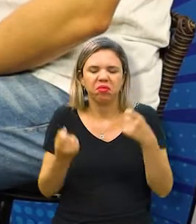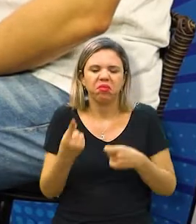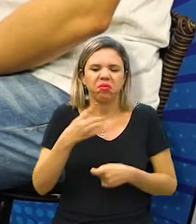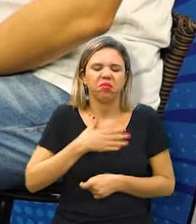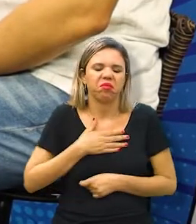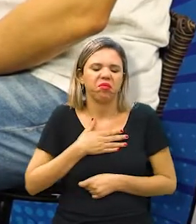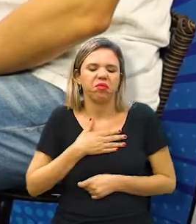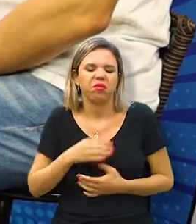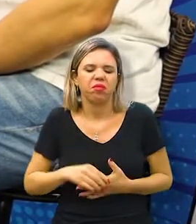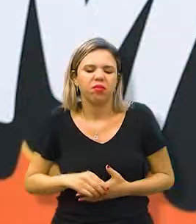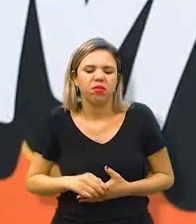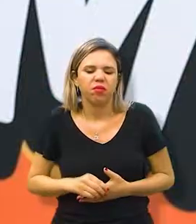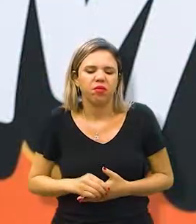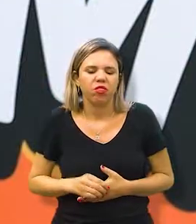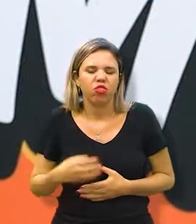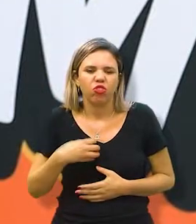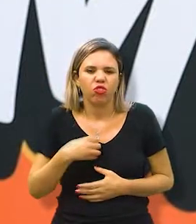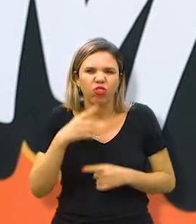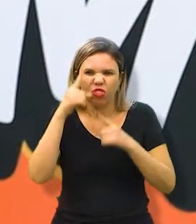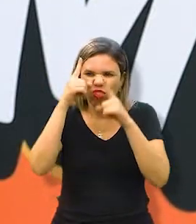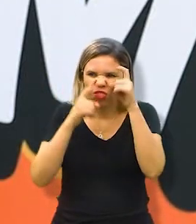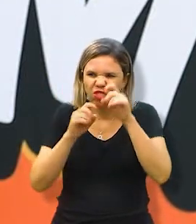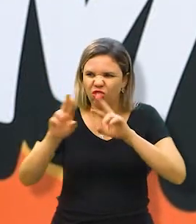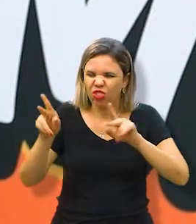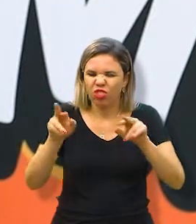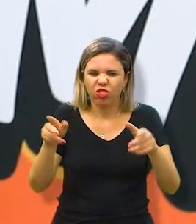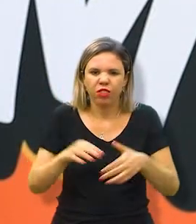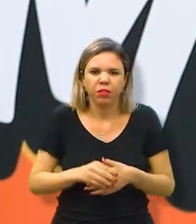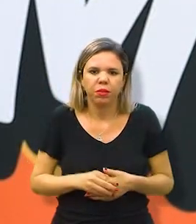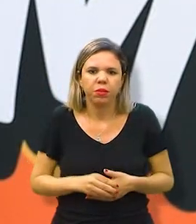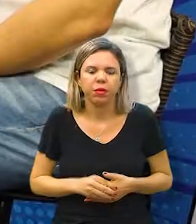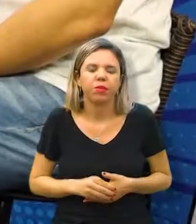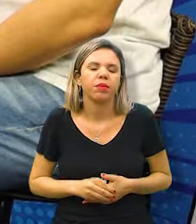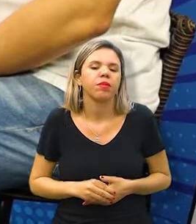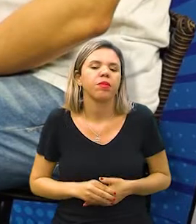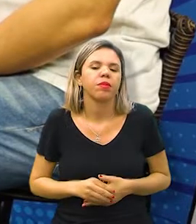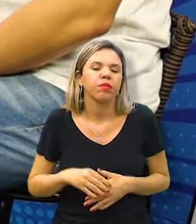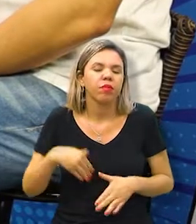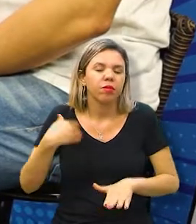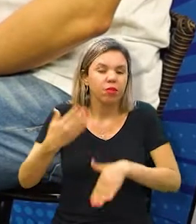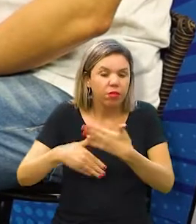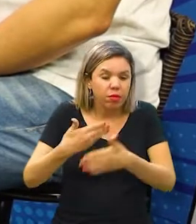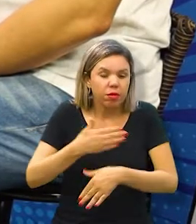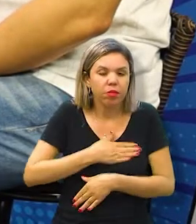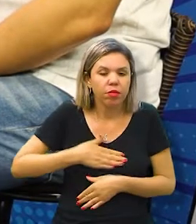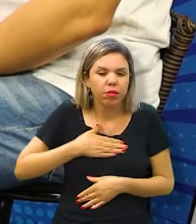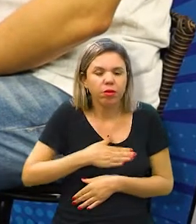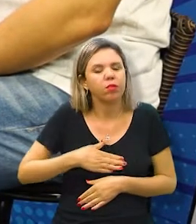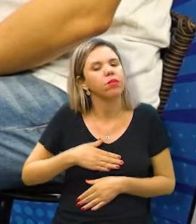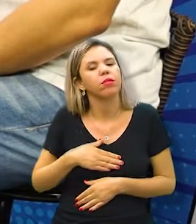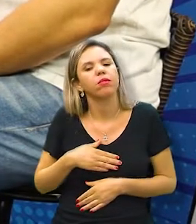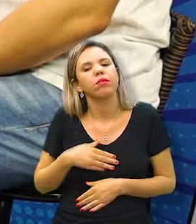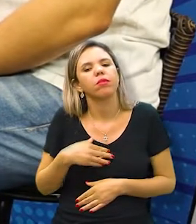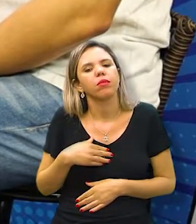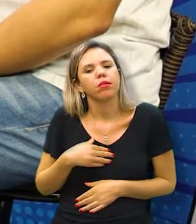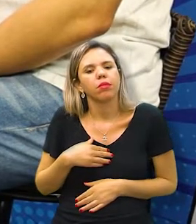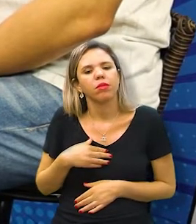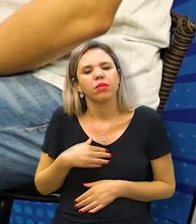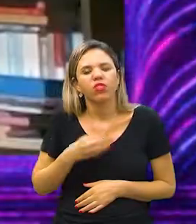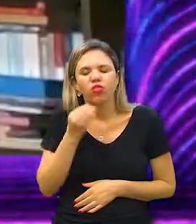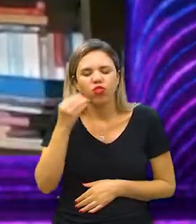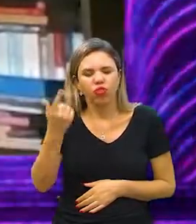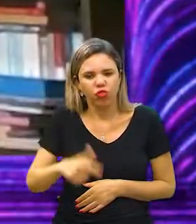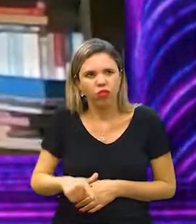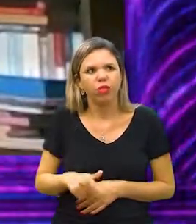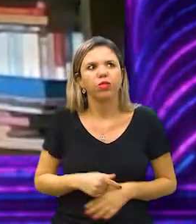para mim, as expressões faciais são um pouco diferentes. Mas aí eu gostei do enredo, então eu falei, então, vou dar mais uma chance,